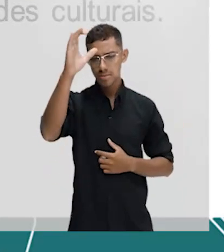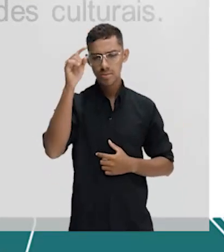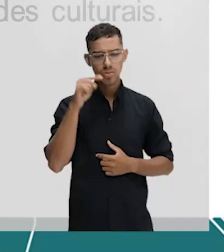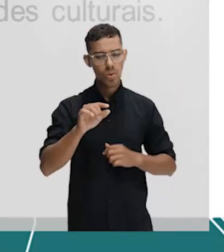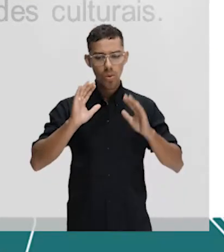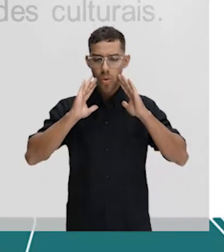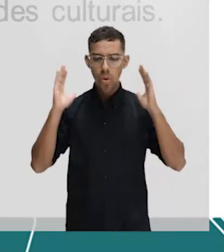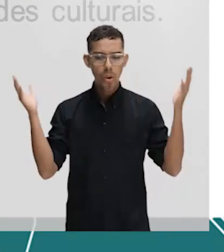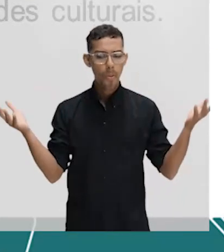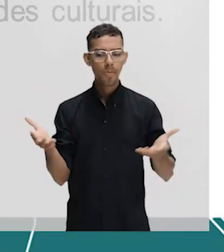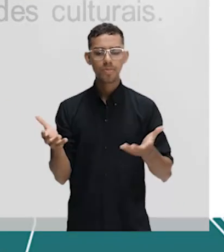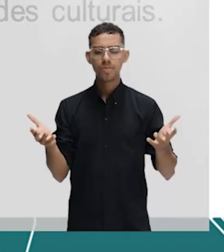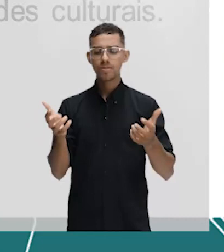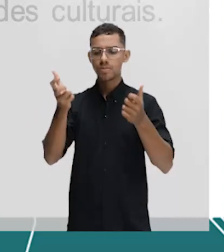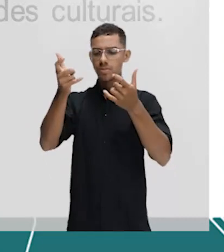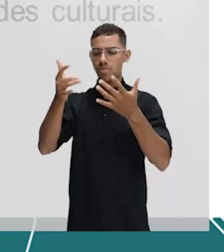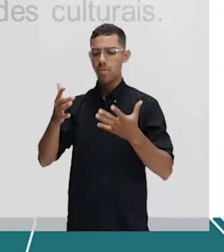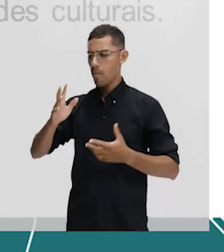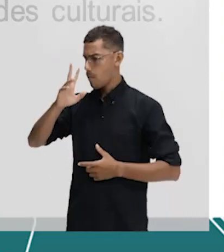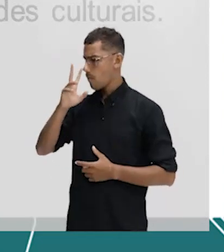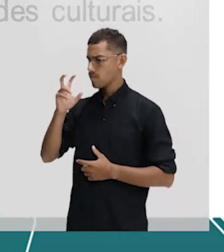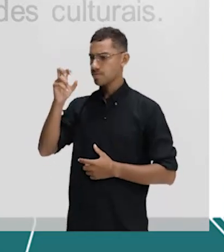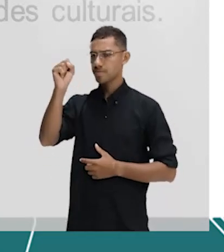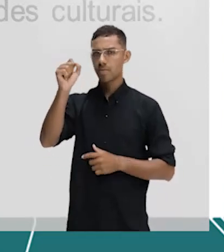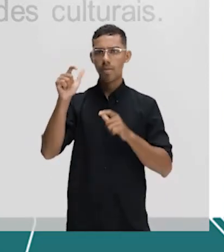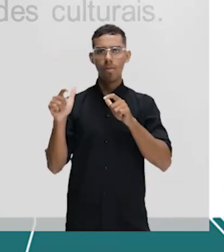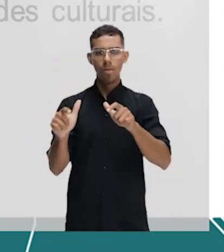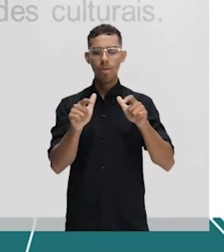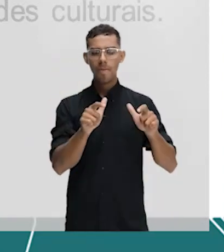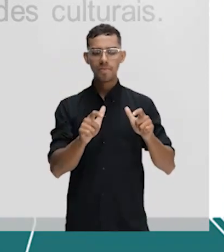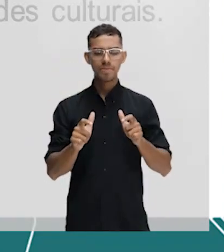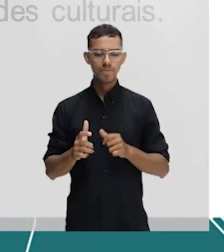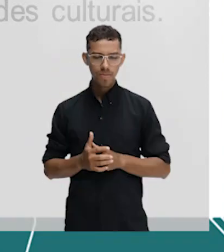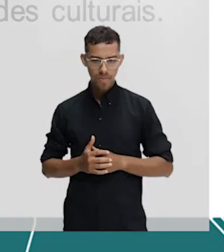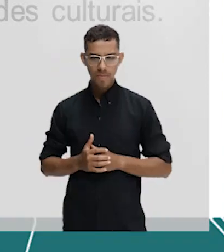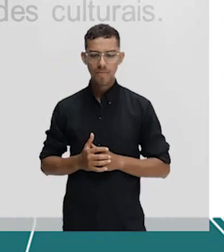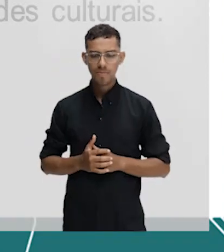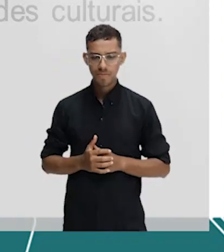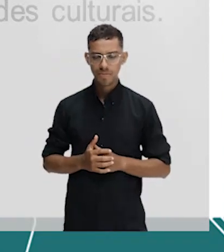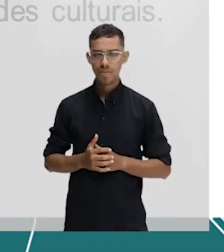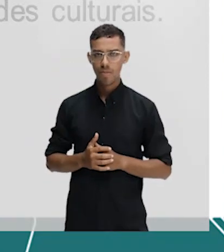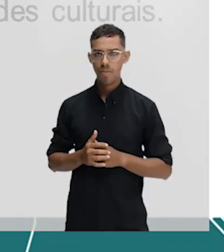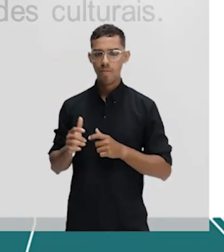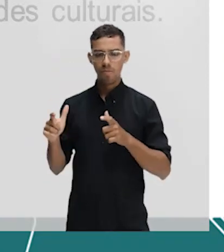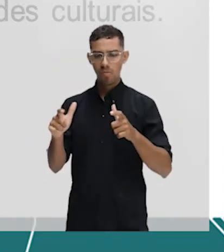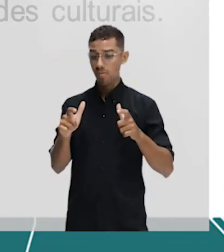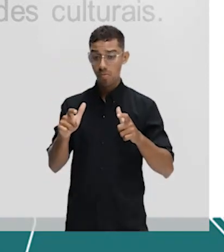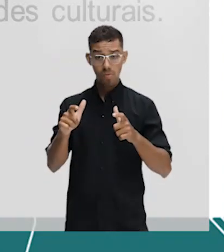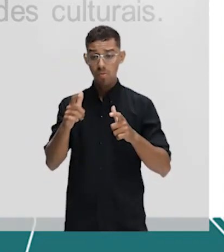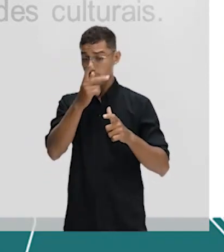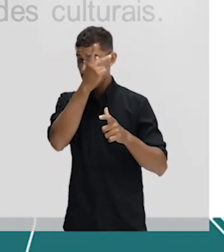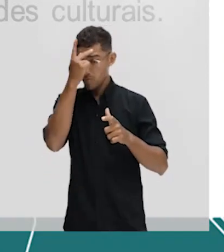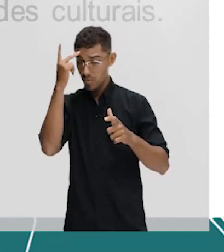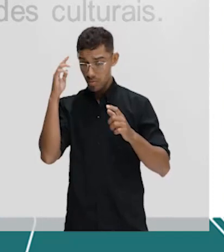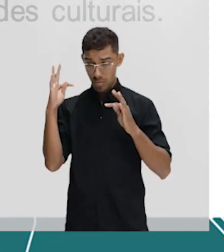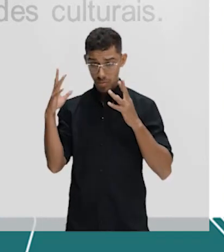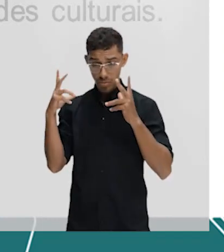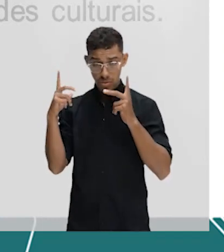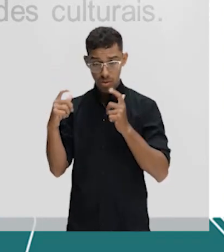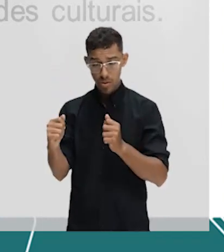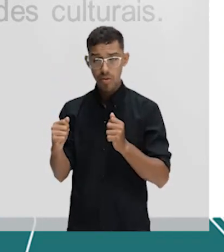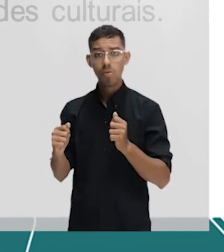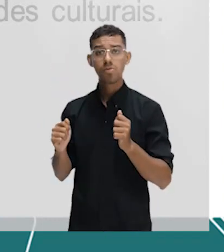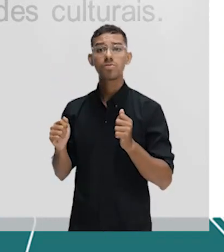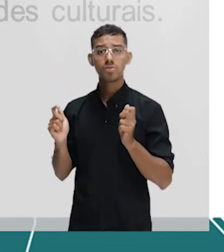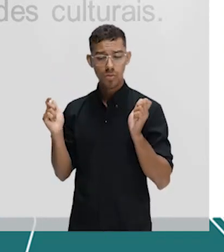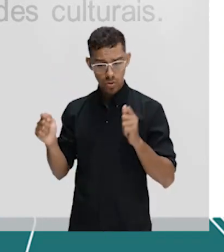ser para exaltar o potencial de cada lugar desse. O espaço cultural permite às pessoas, qualquer pessoa, a ter acesso